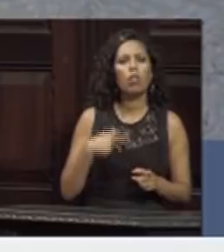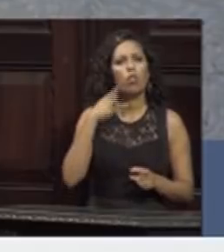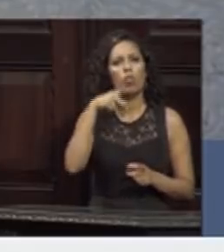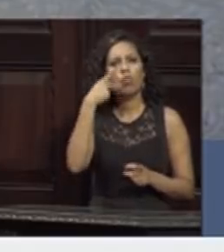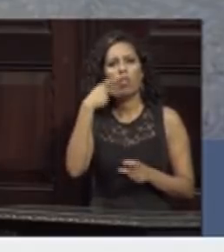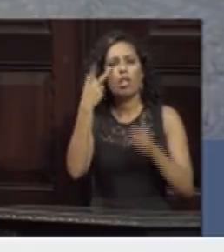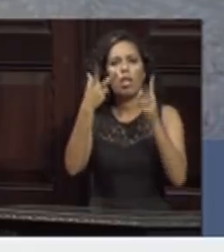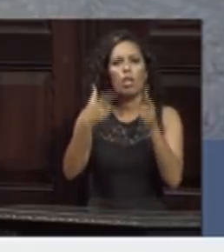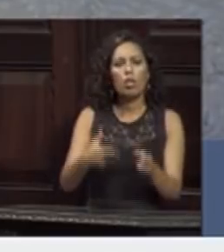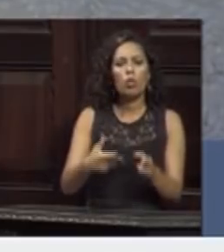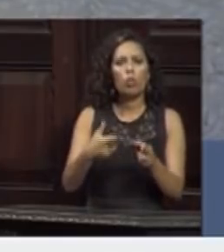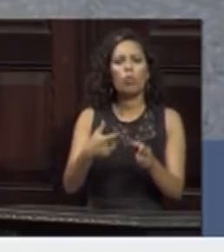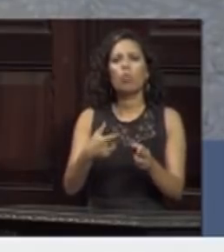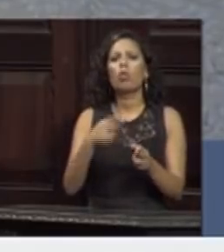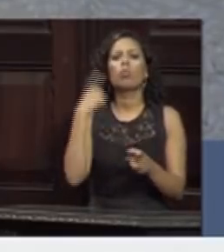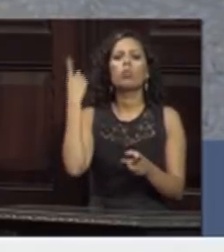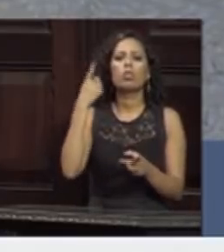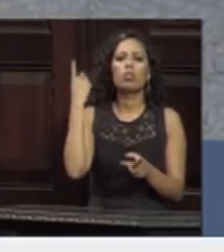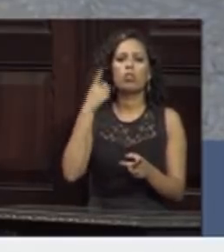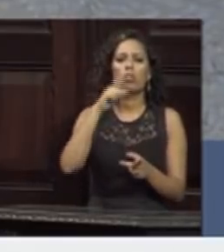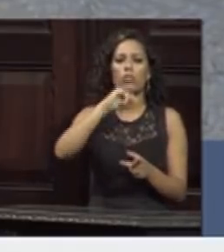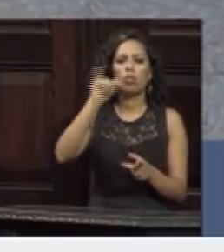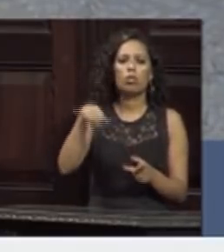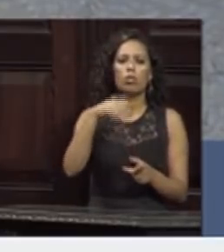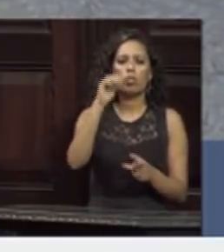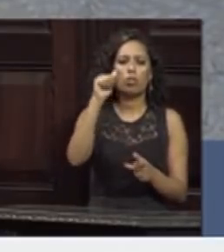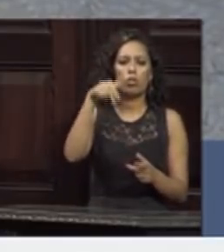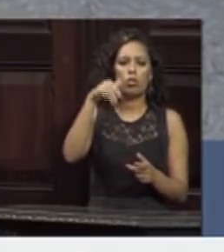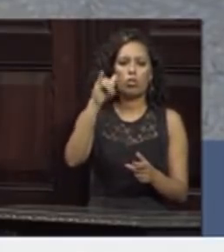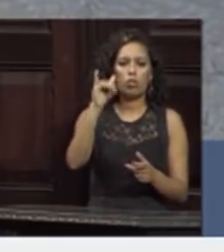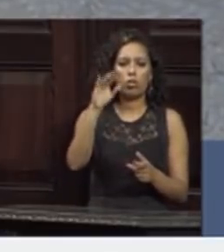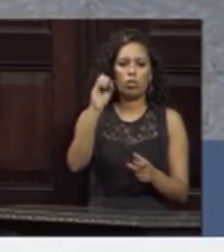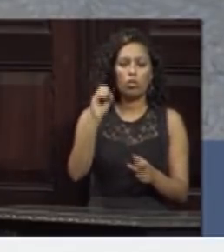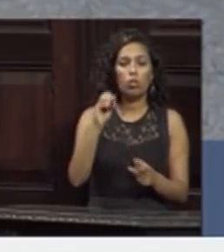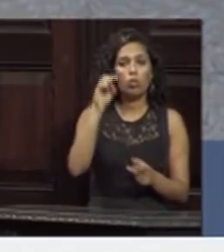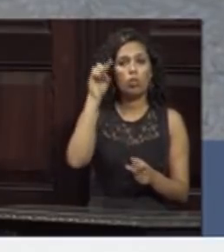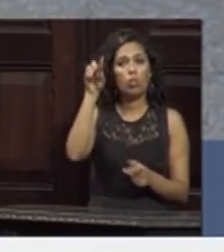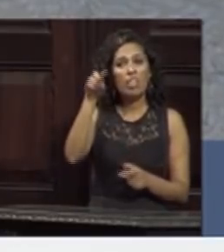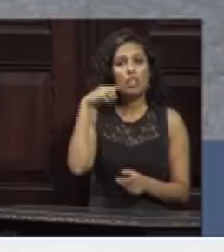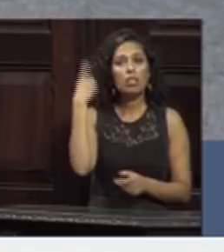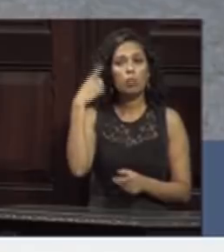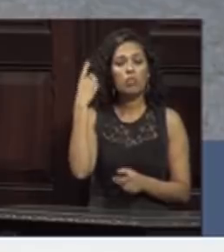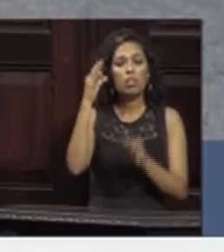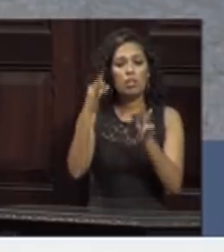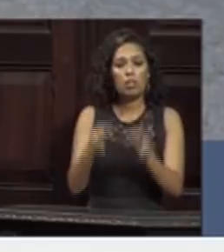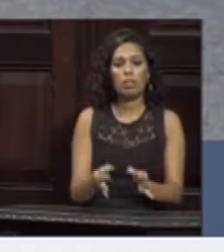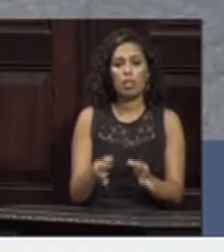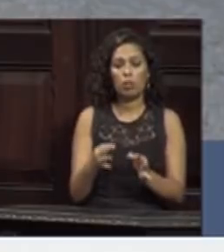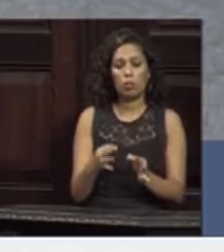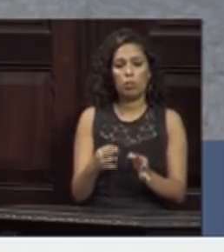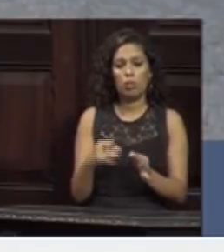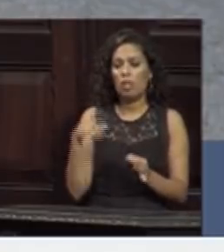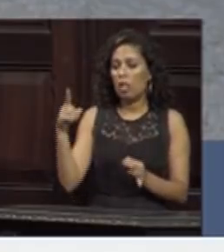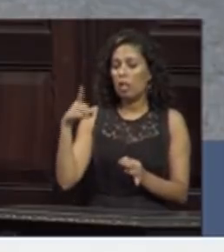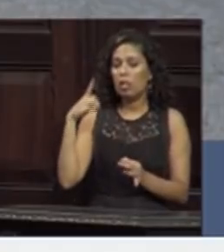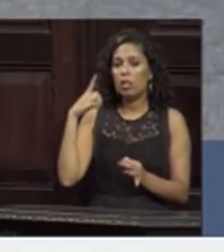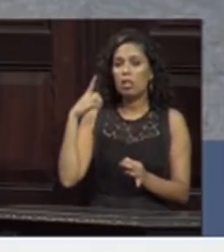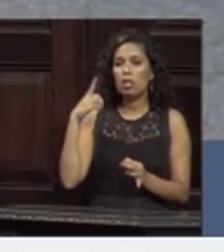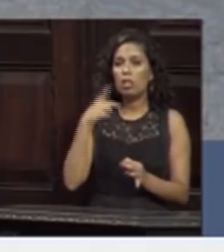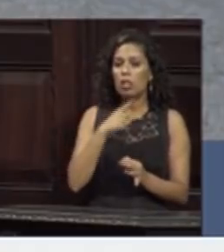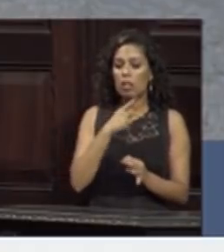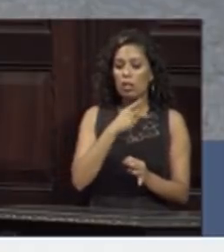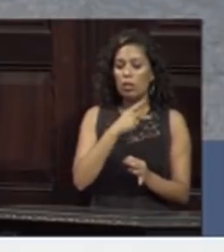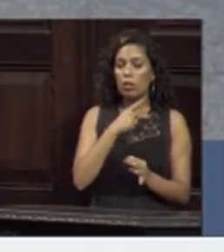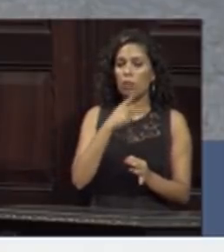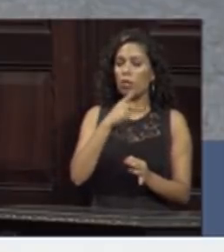do deputado Jânio Mendes. O deputado Luiz Paulo tem absoluta razão. O governador não deveria ter mandado um decreto para cá com